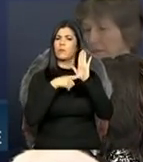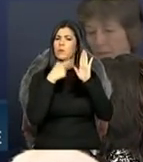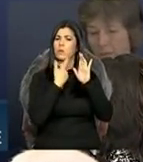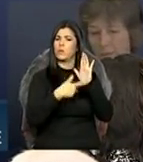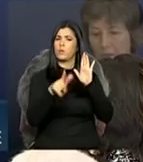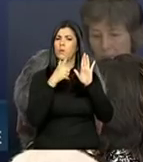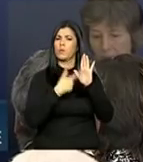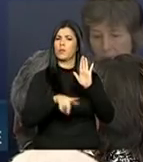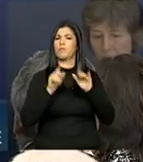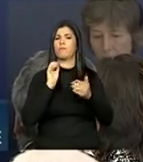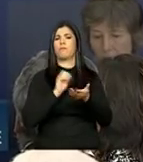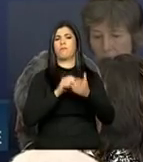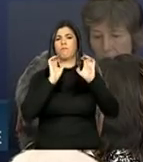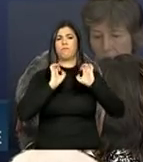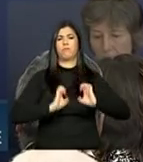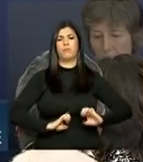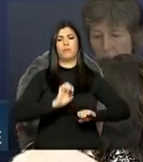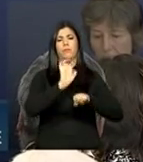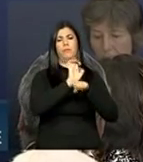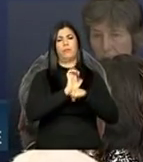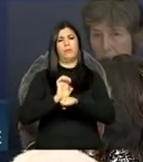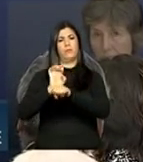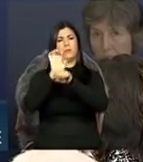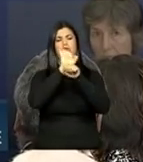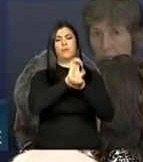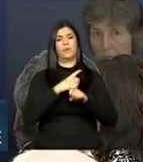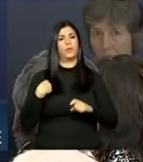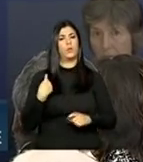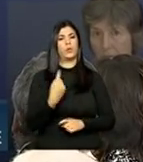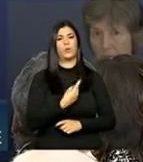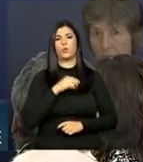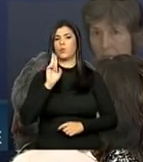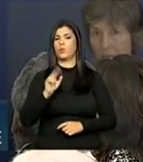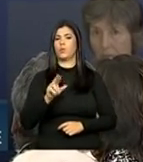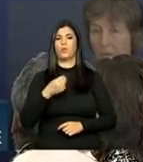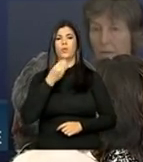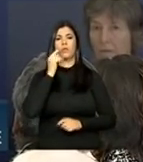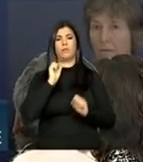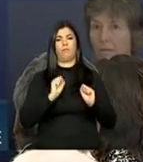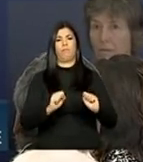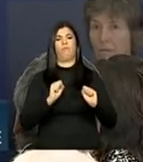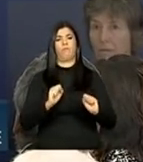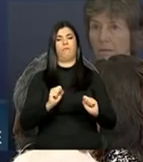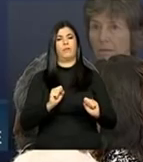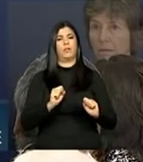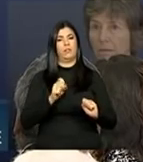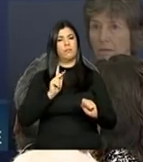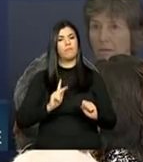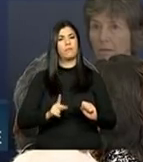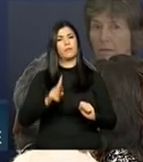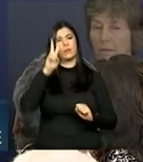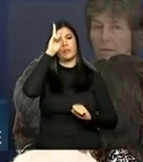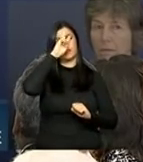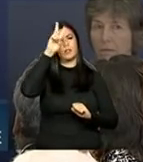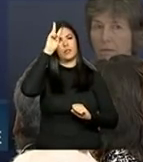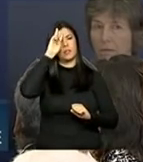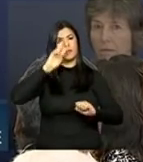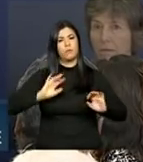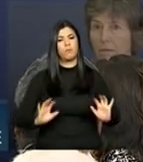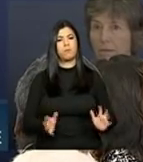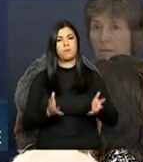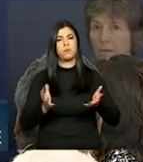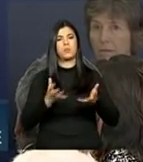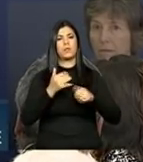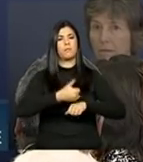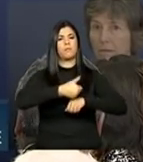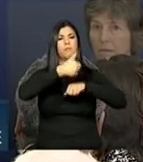ilegal do estado e nós jamais poderemos deixar de enaltecer esses lutadores e